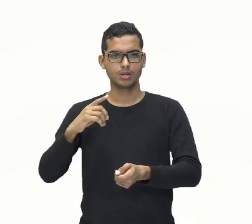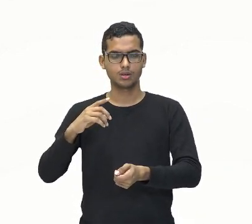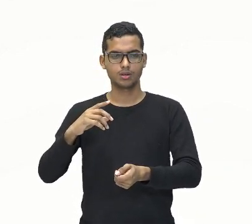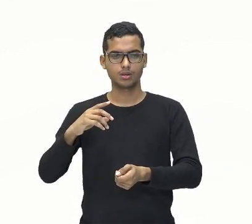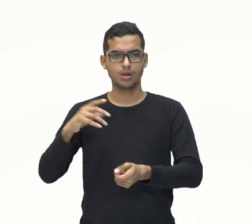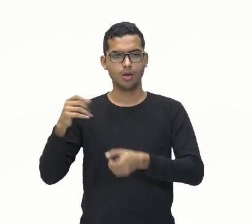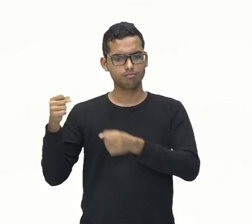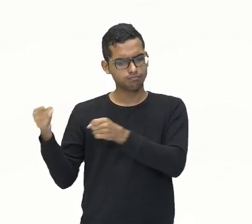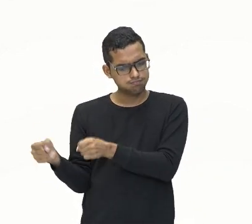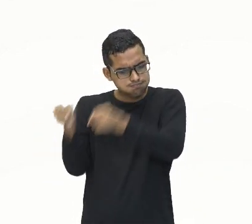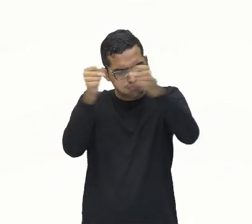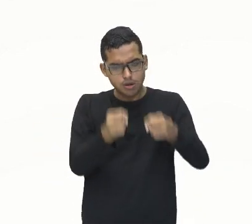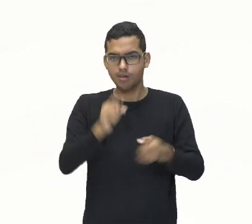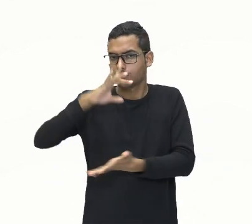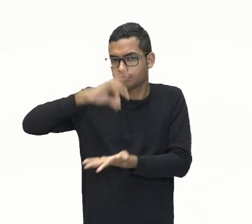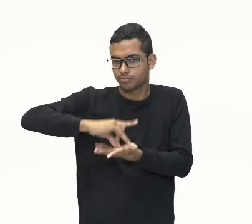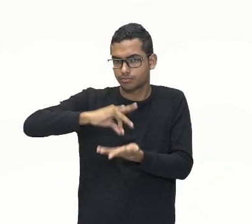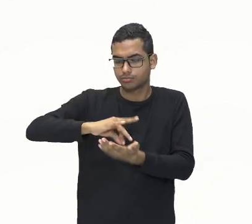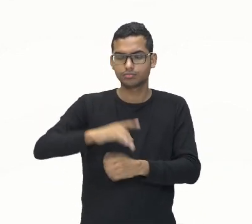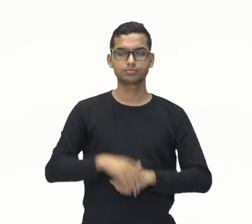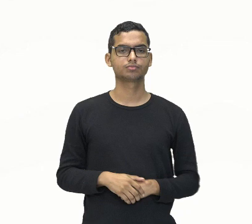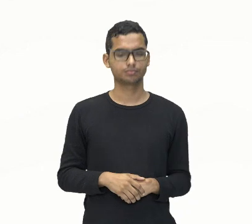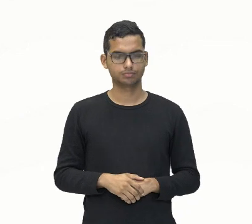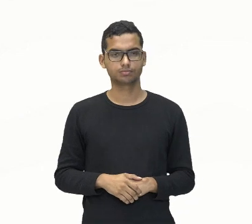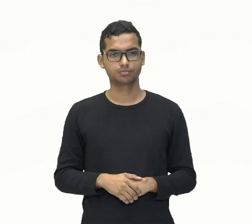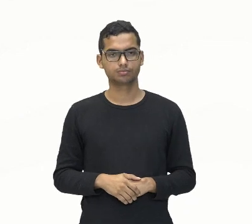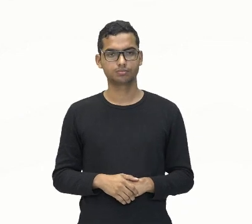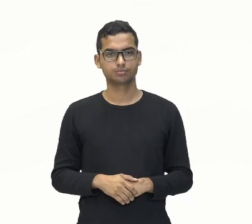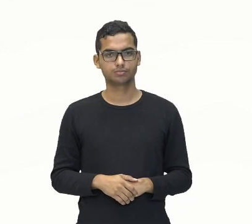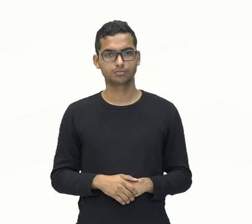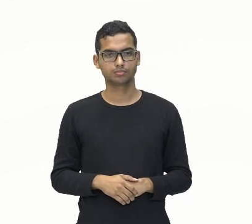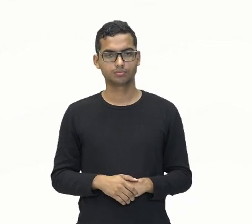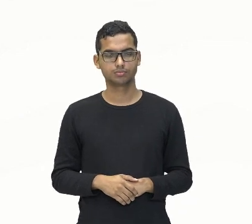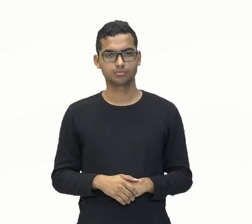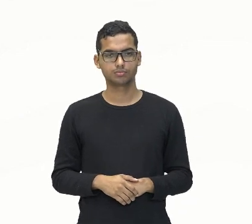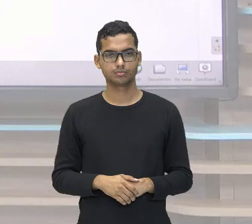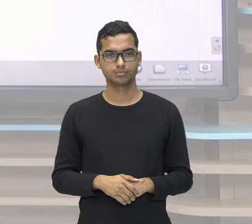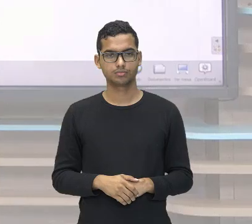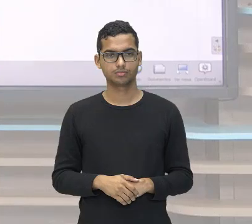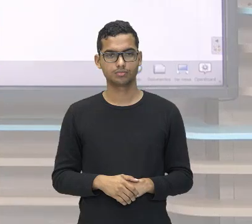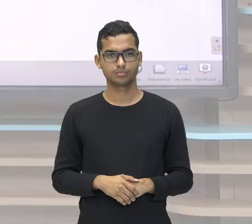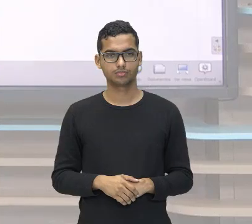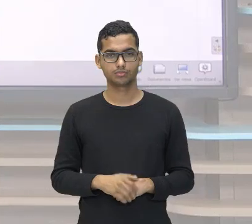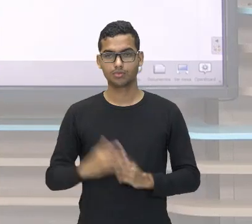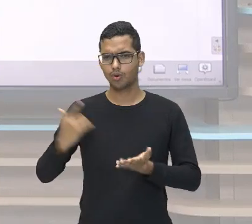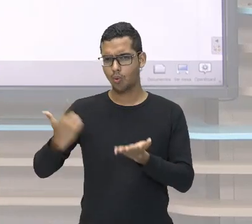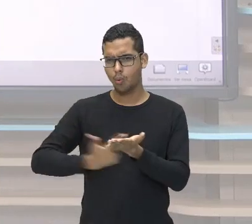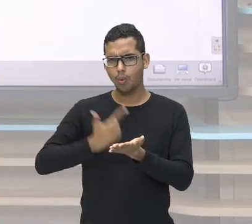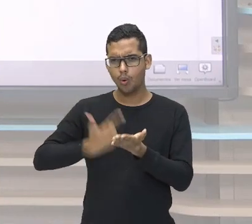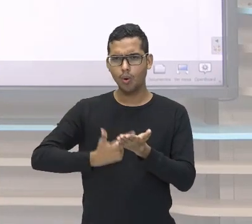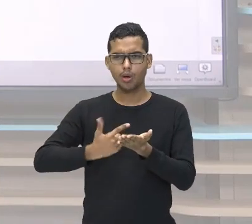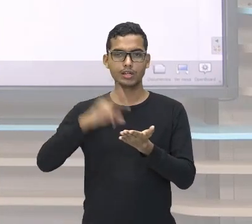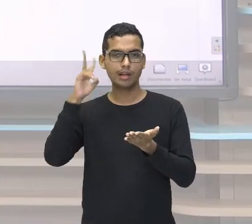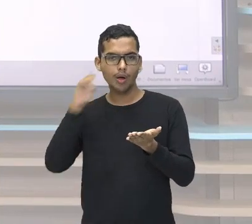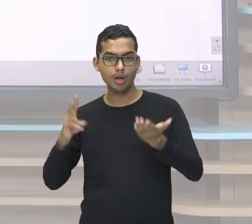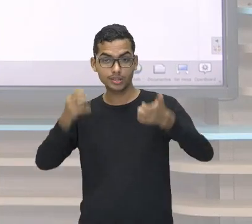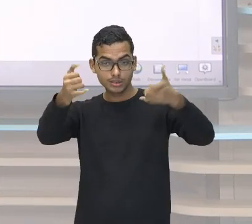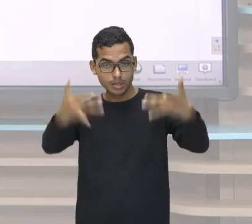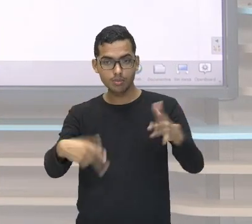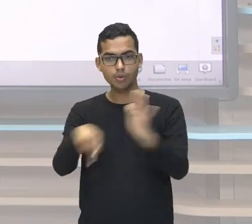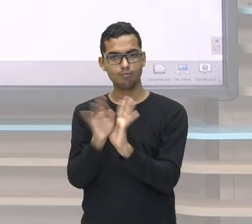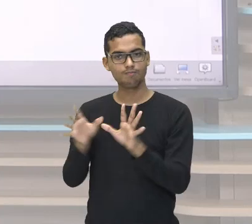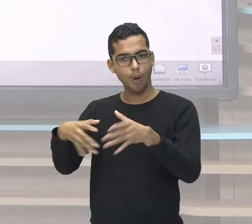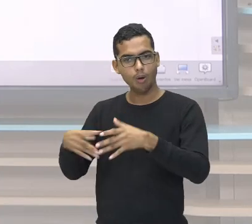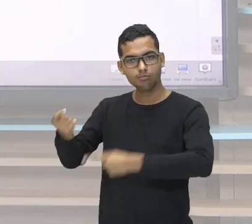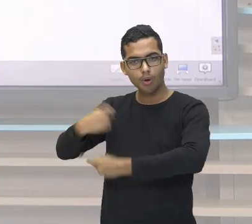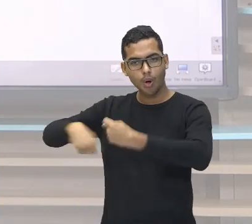esse detalhe. Quando eu falo que é um dos maiores, quando a história fala, né, quando os livros falam que é um dos mais poderosos blocos